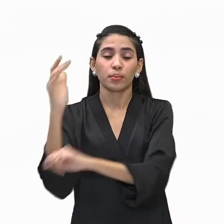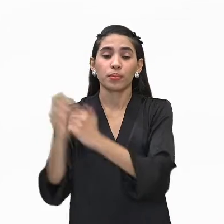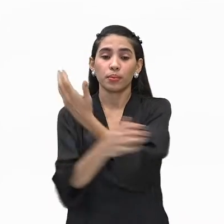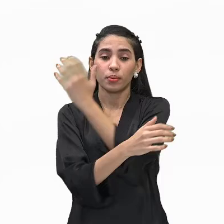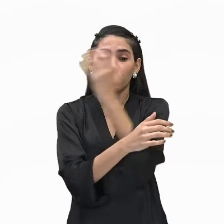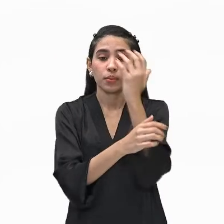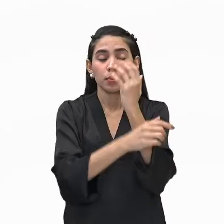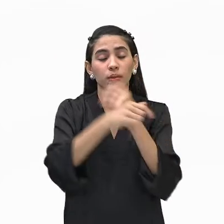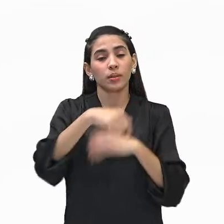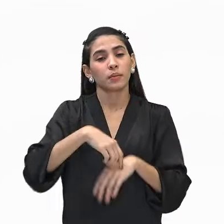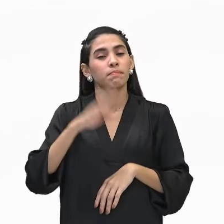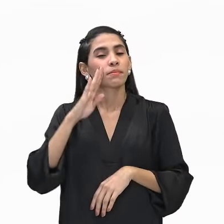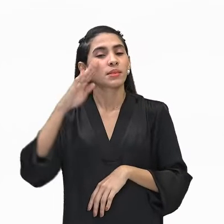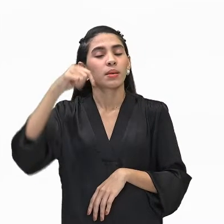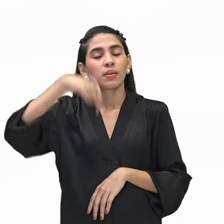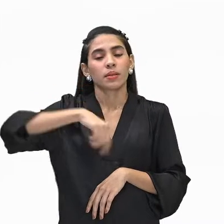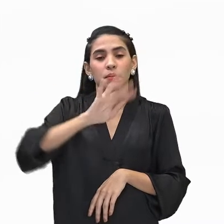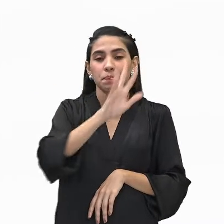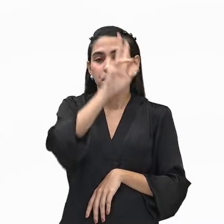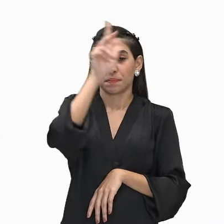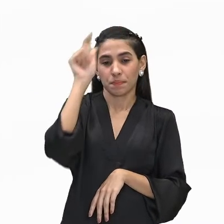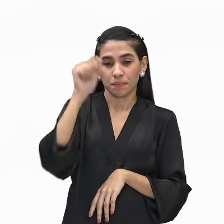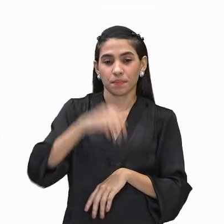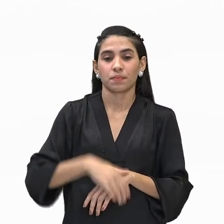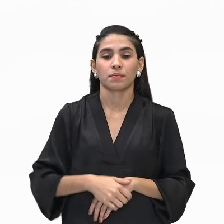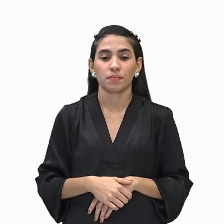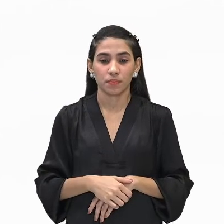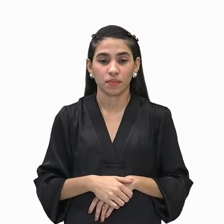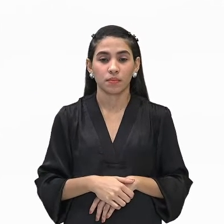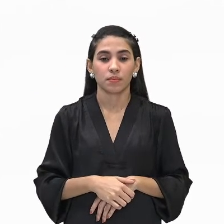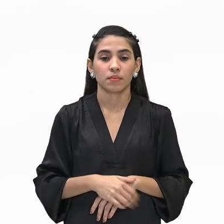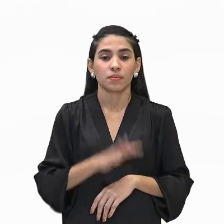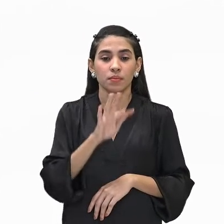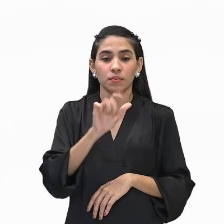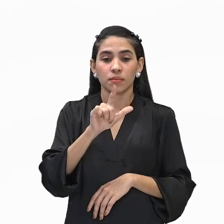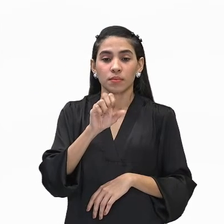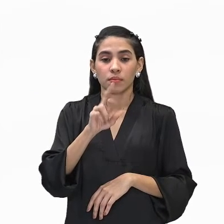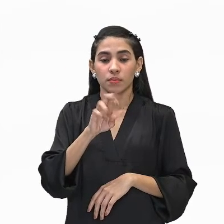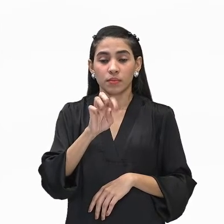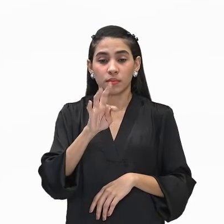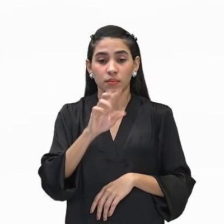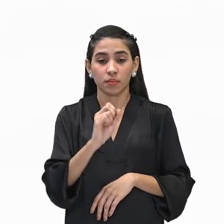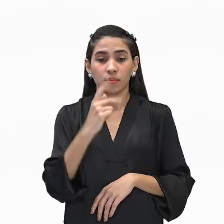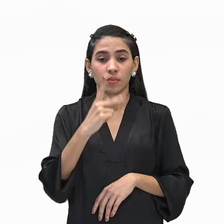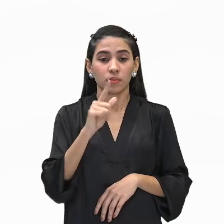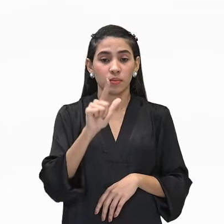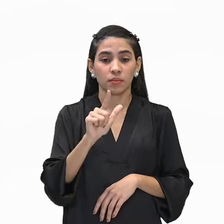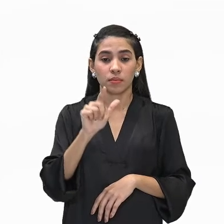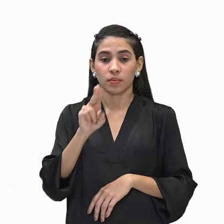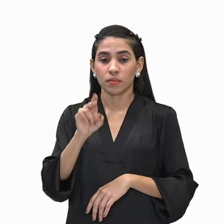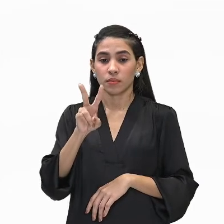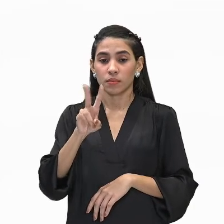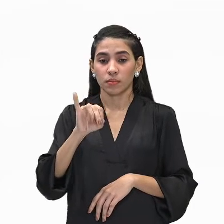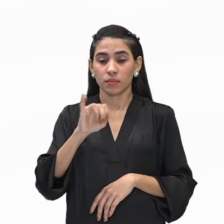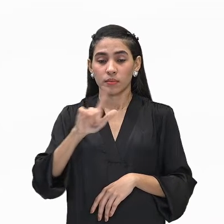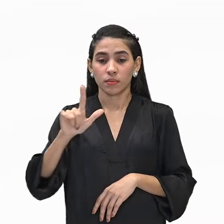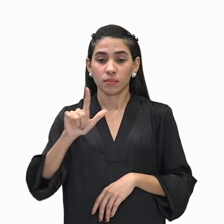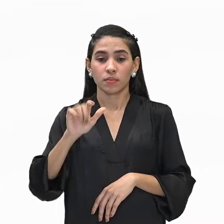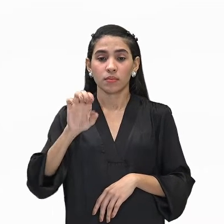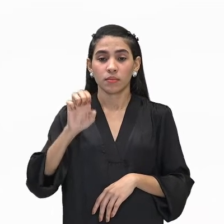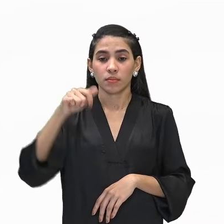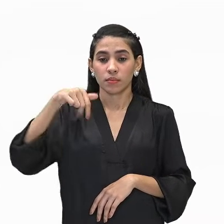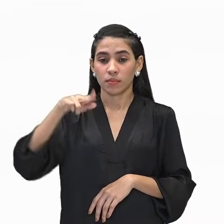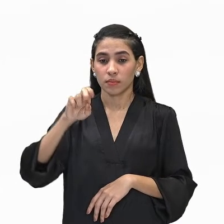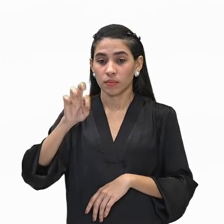delas é aqui, né, na nossa floresta amazônica, que é uma floresta pluvial equatorial.